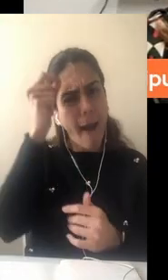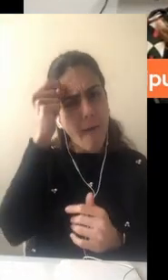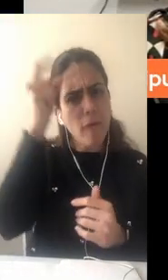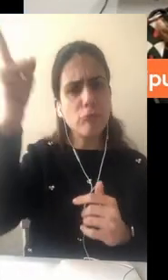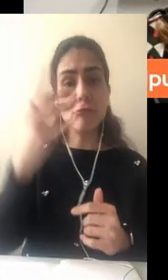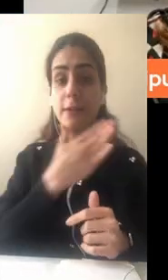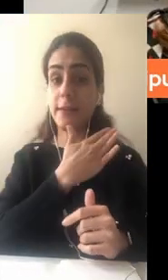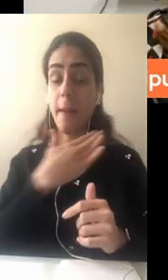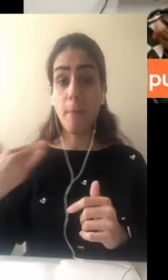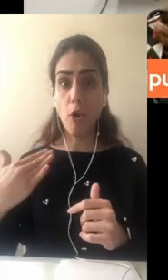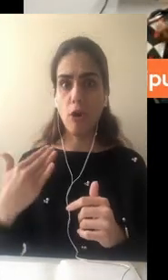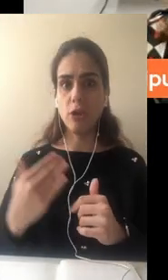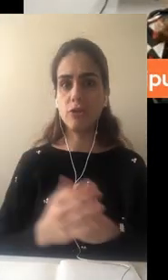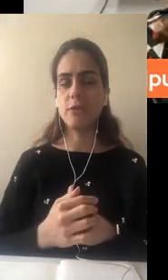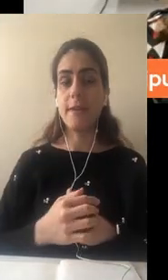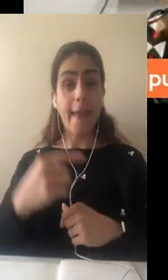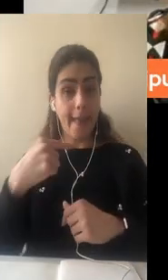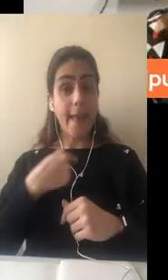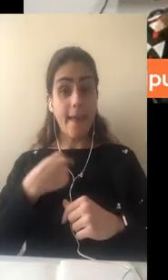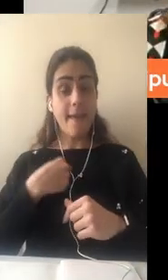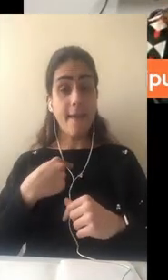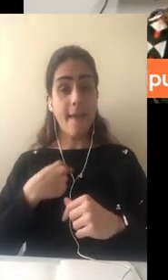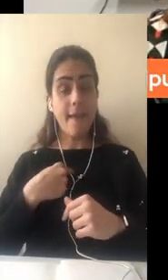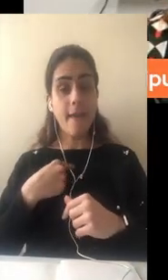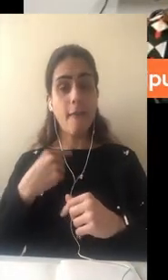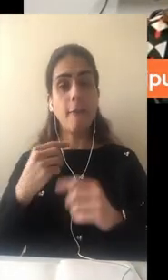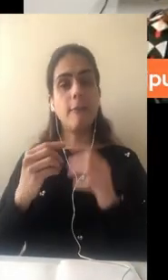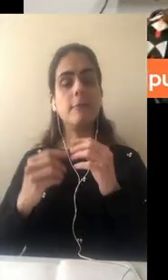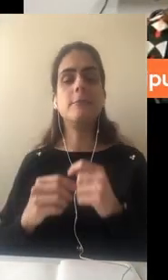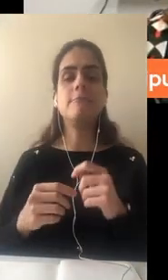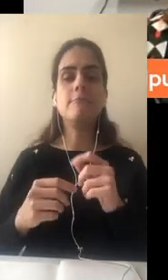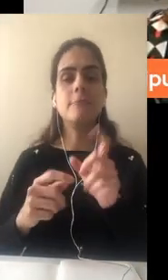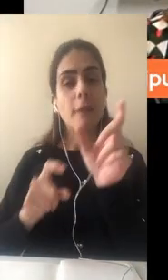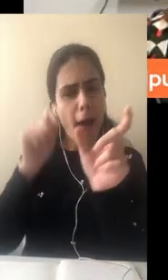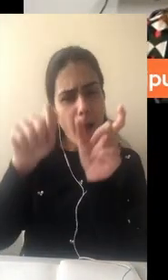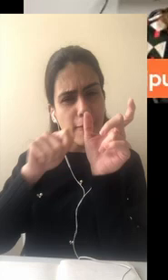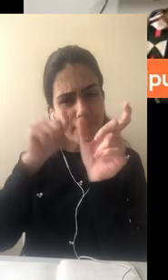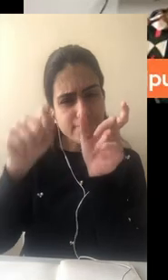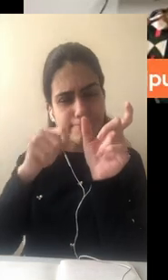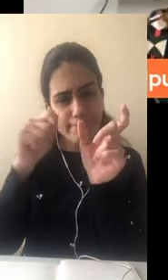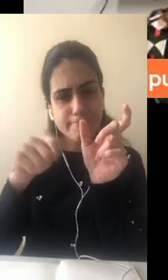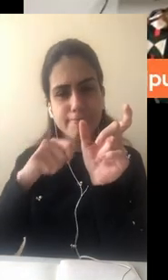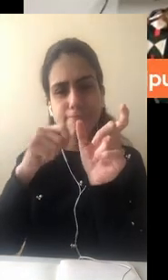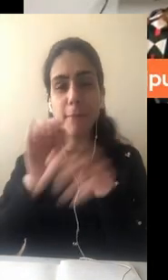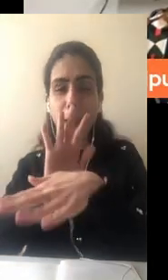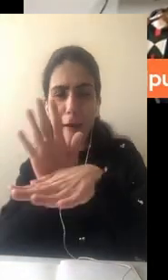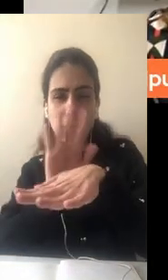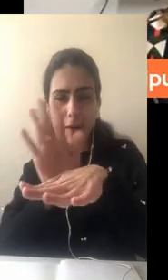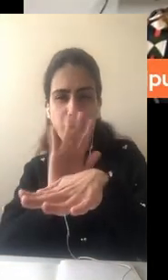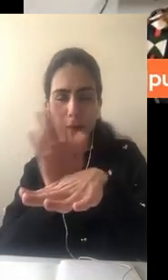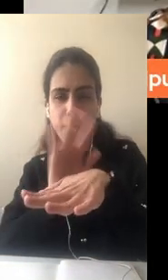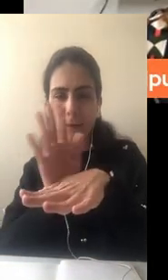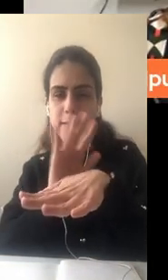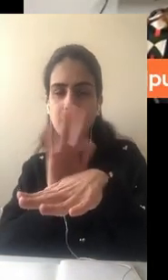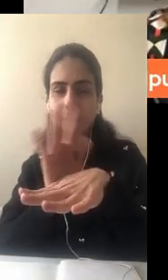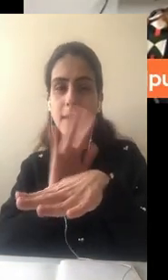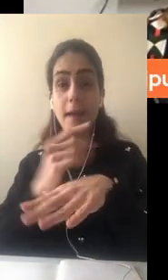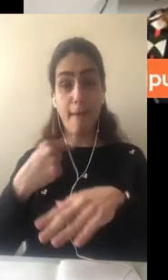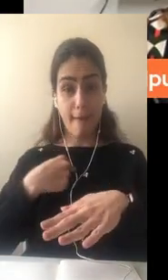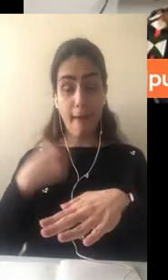pode oportunizar. Uma vez eu fiz um vídeo sobre isso. É um vídeo já antigo, ele viralizou a